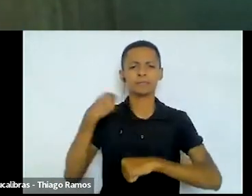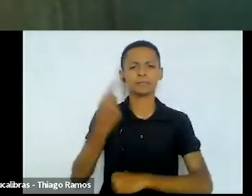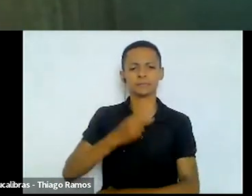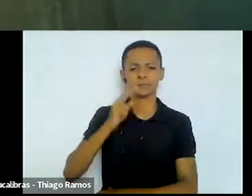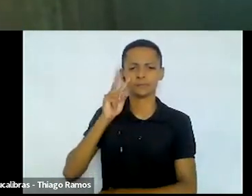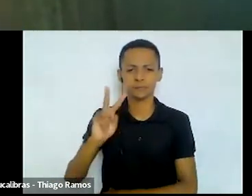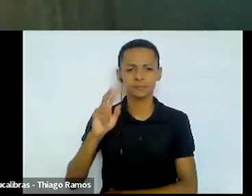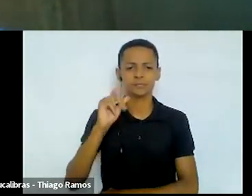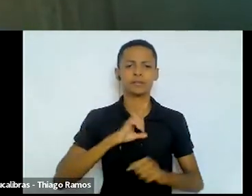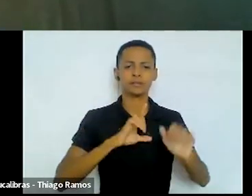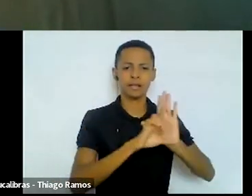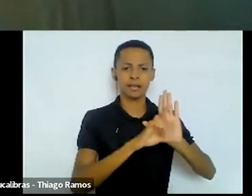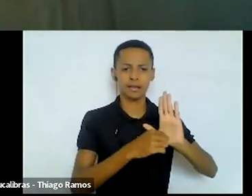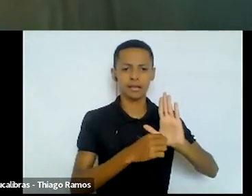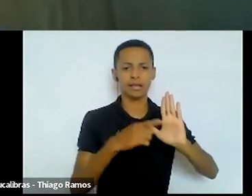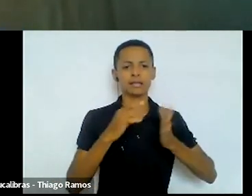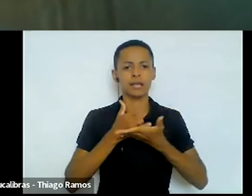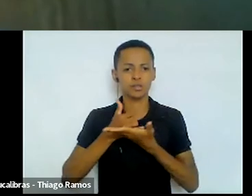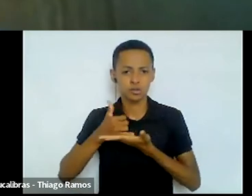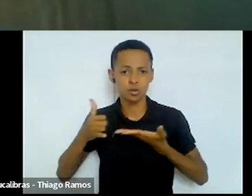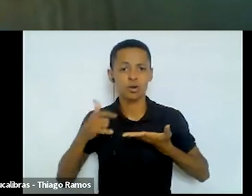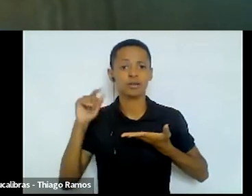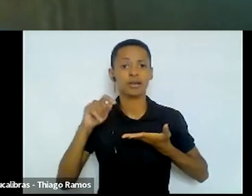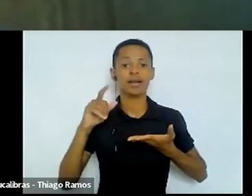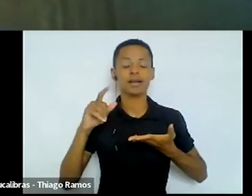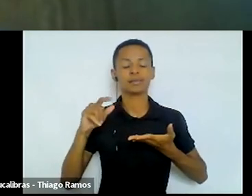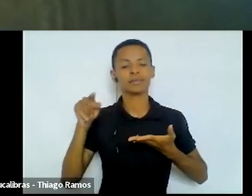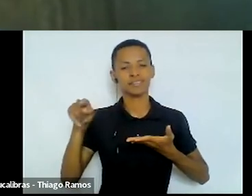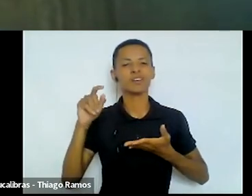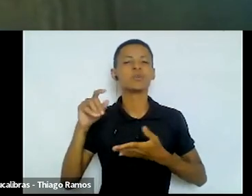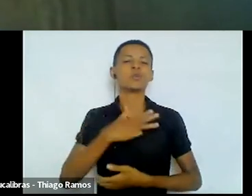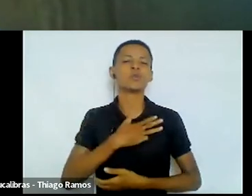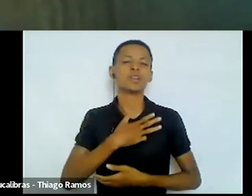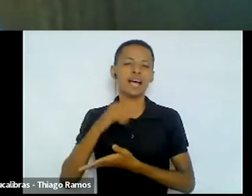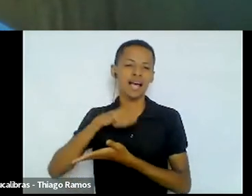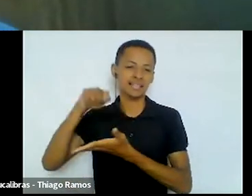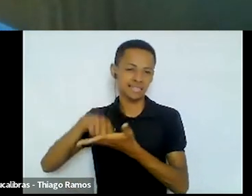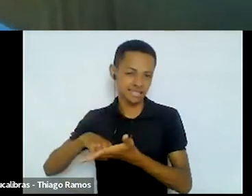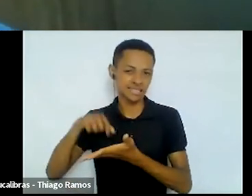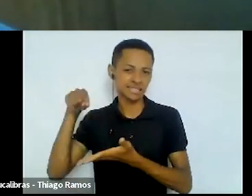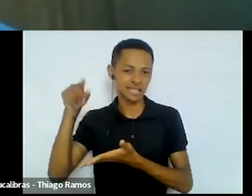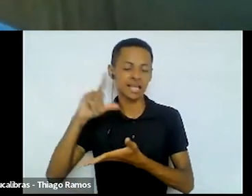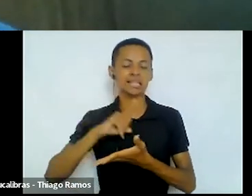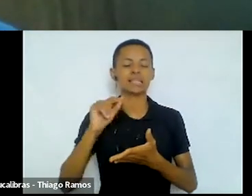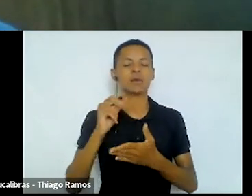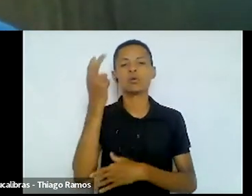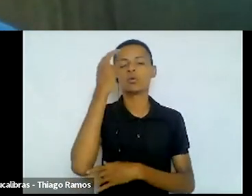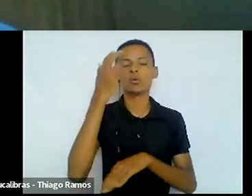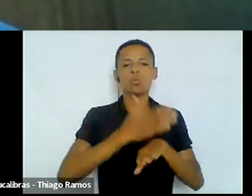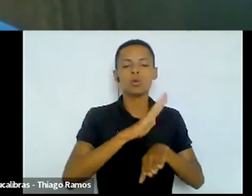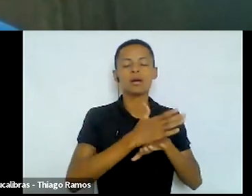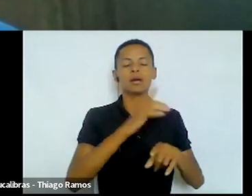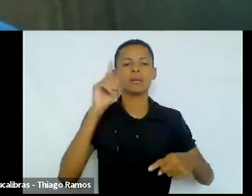lei de drogas que Lula assina em 2003, por exemplo, né, que estabelece uma cultura proibicionista no